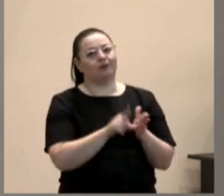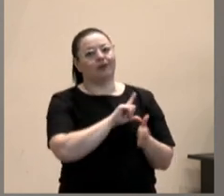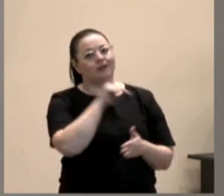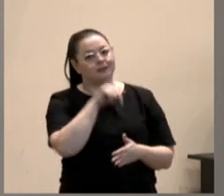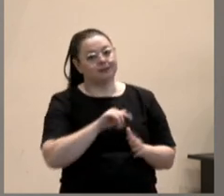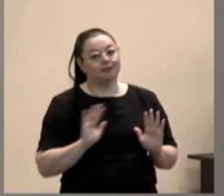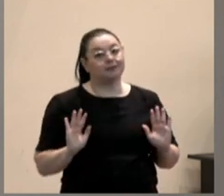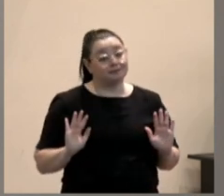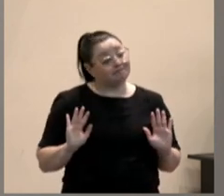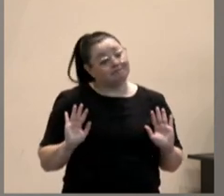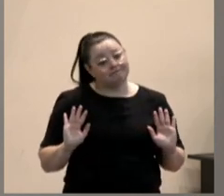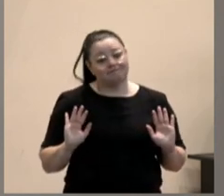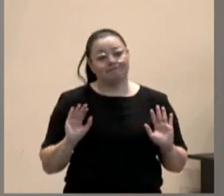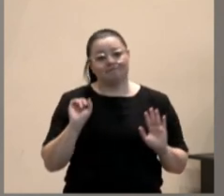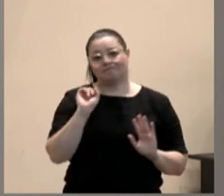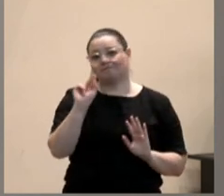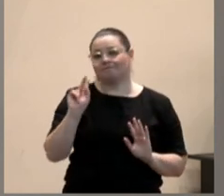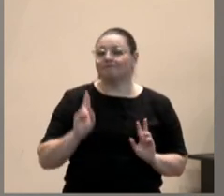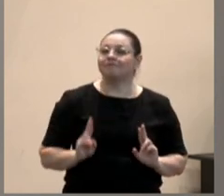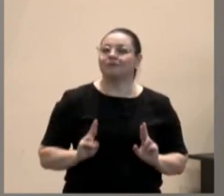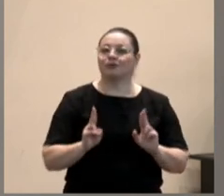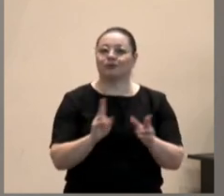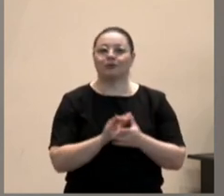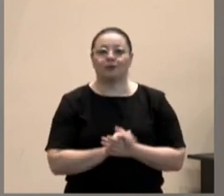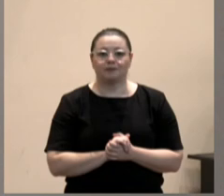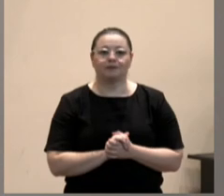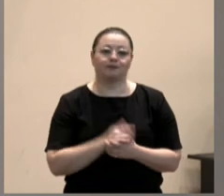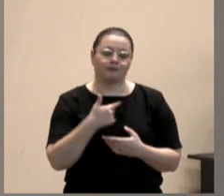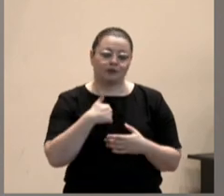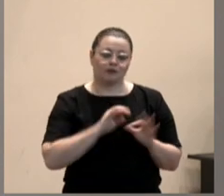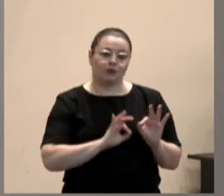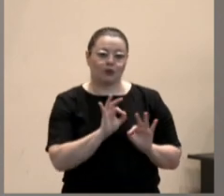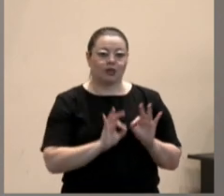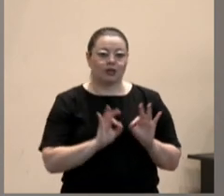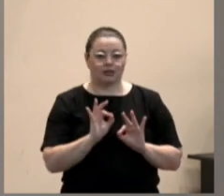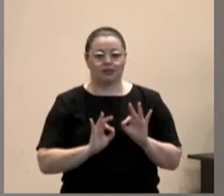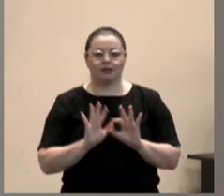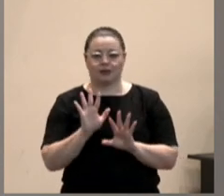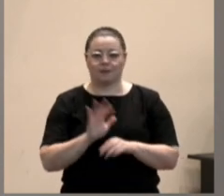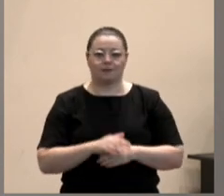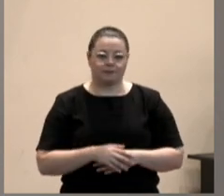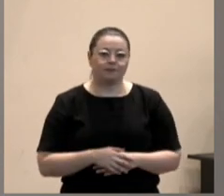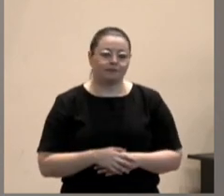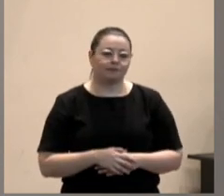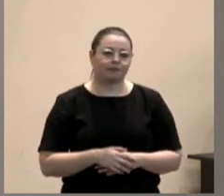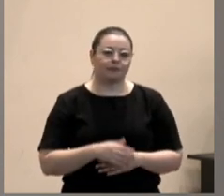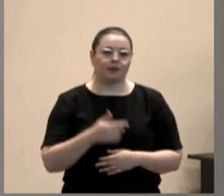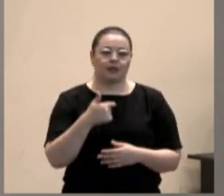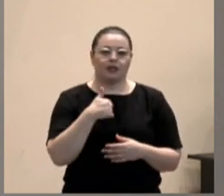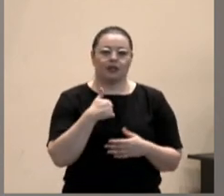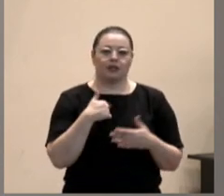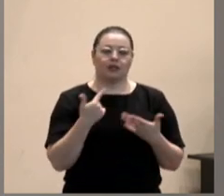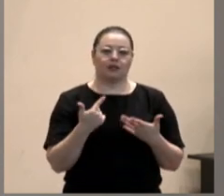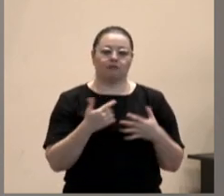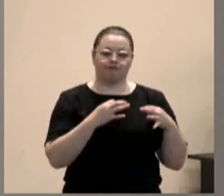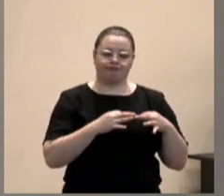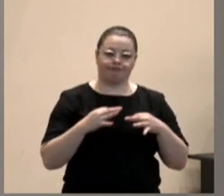Mas vamos lá. Eu vou ter que me organizar aqui de forma bem rigorosa em termos de disciplina,